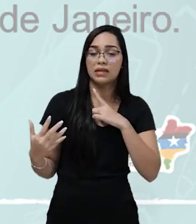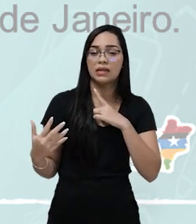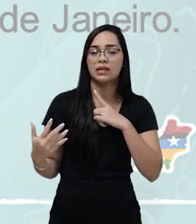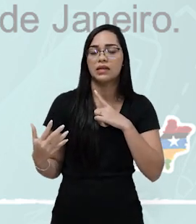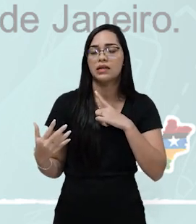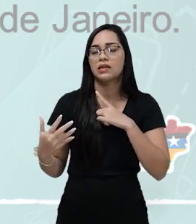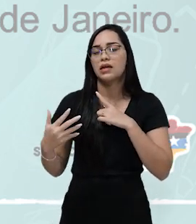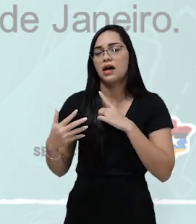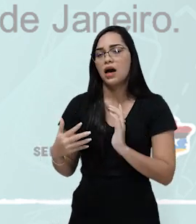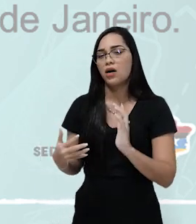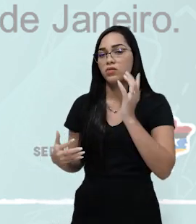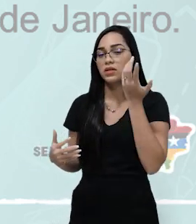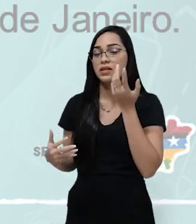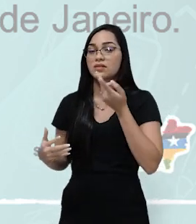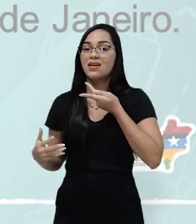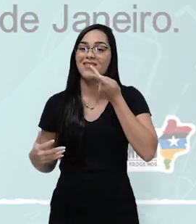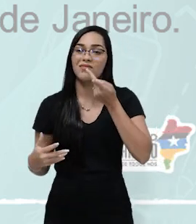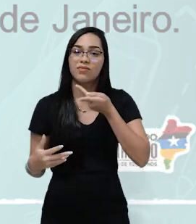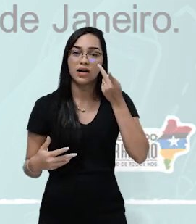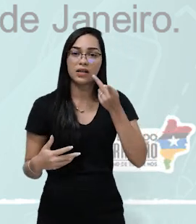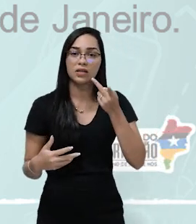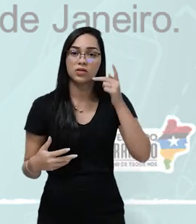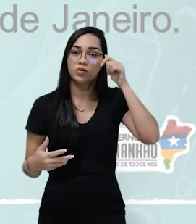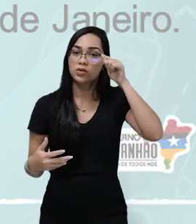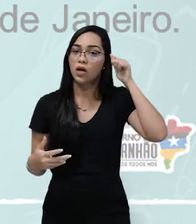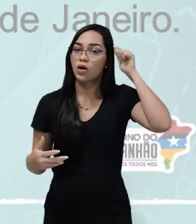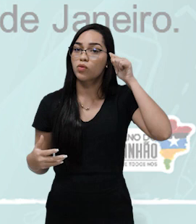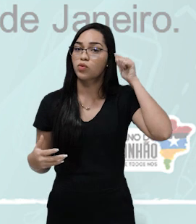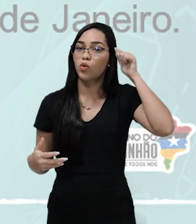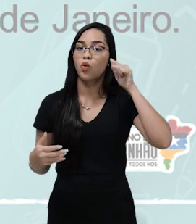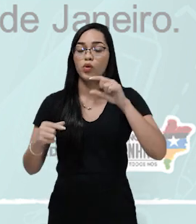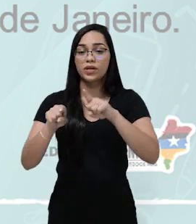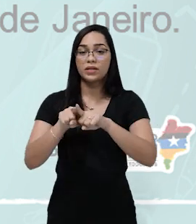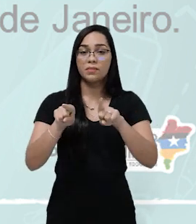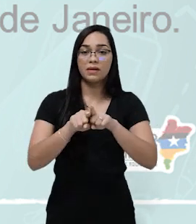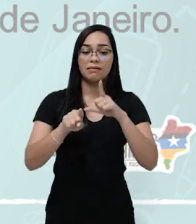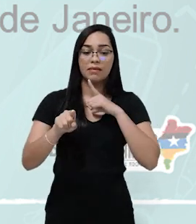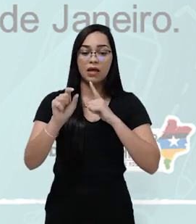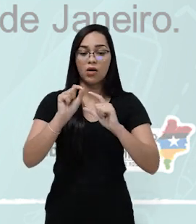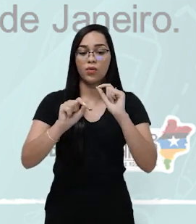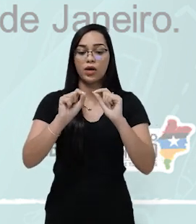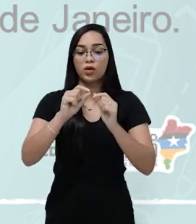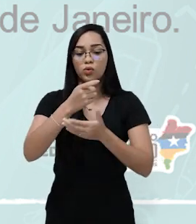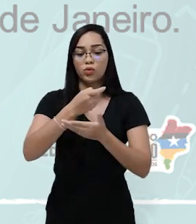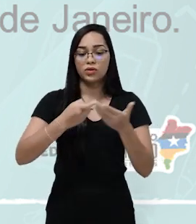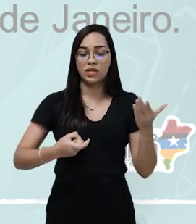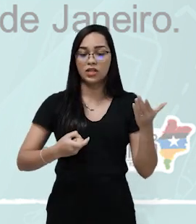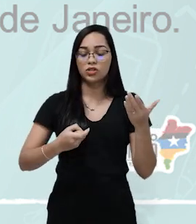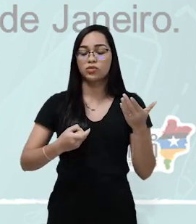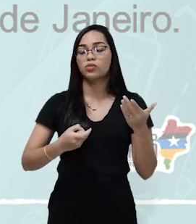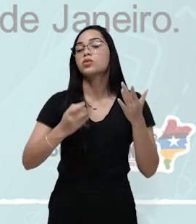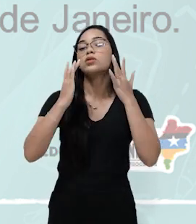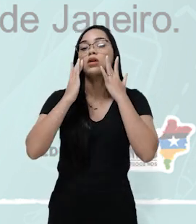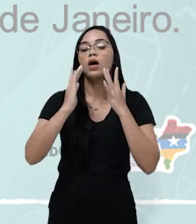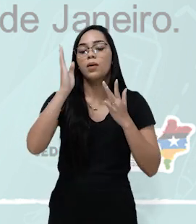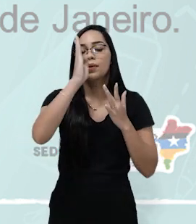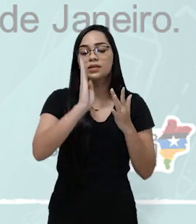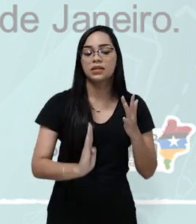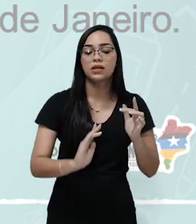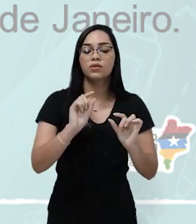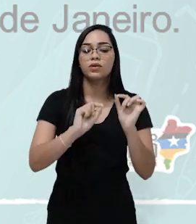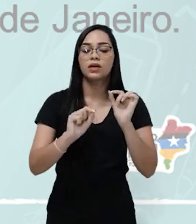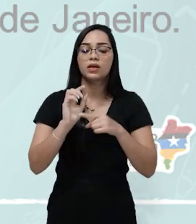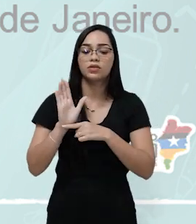se desenrola através das falas dos atores, tá? E a ascensão do texto teatral brasileiro, um dos pontos que